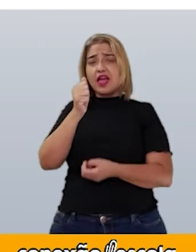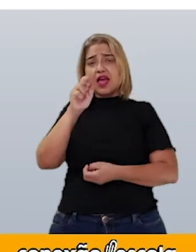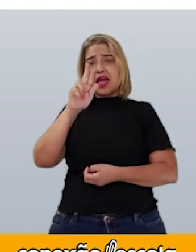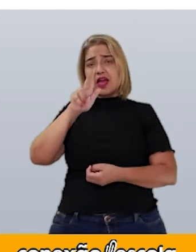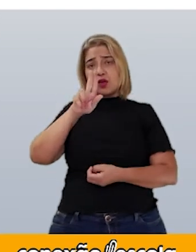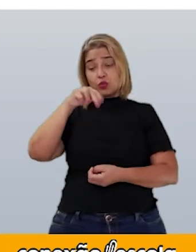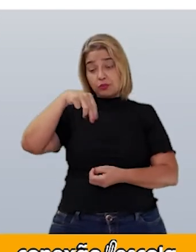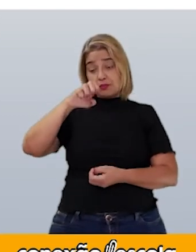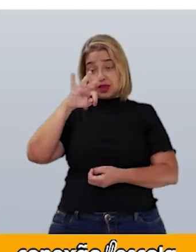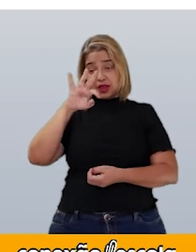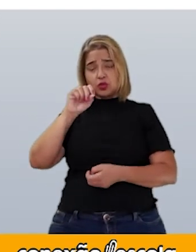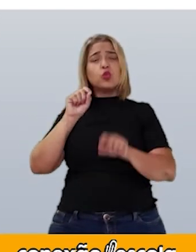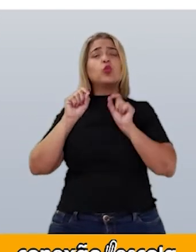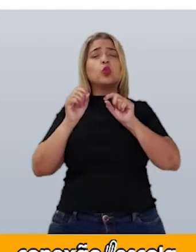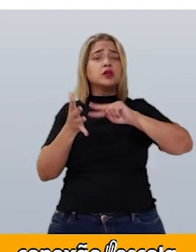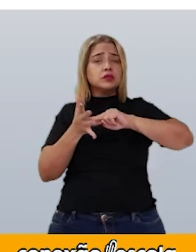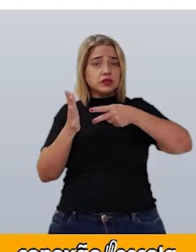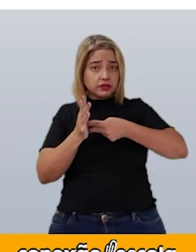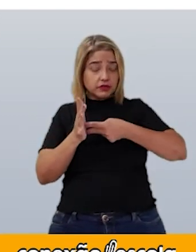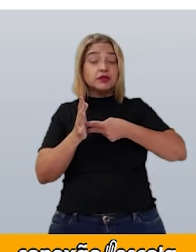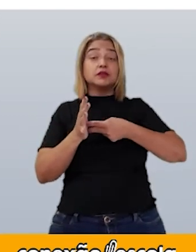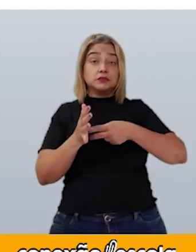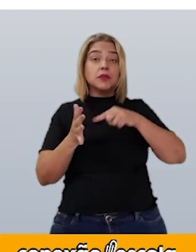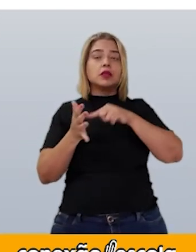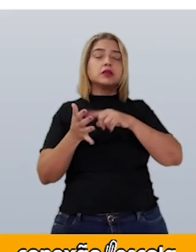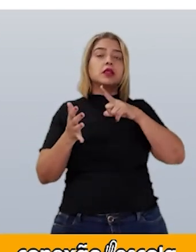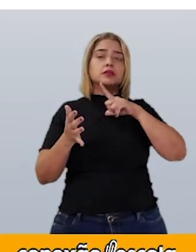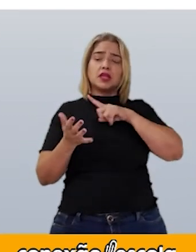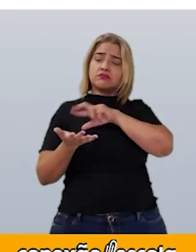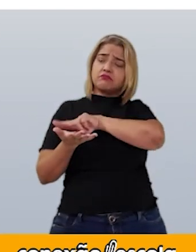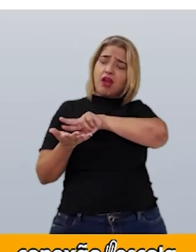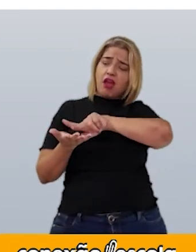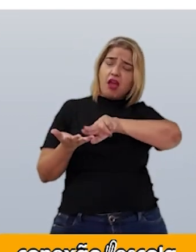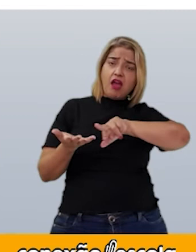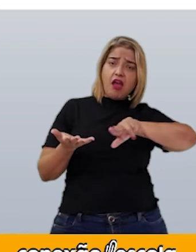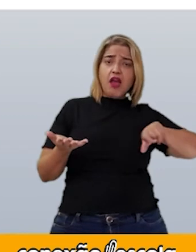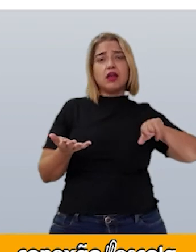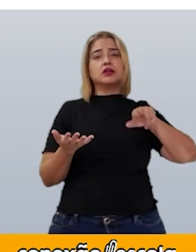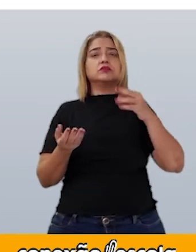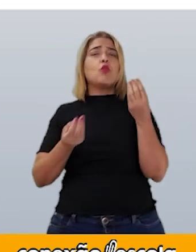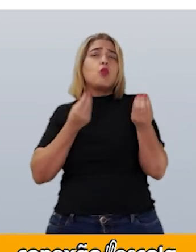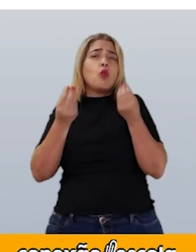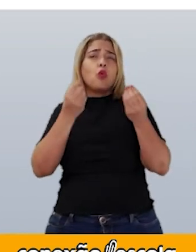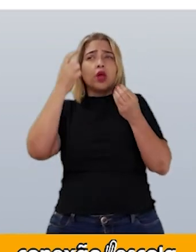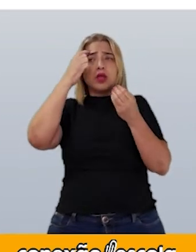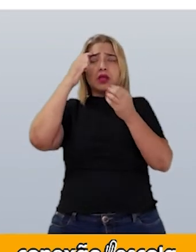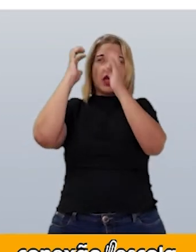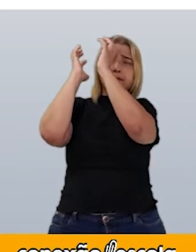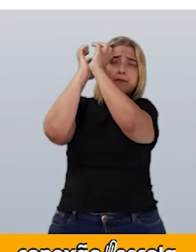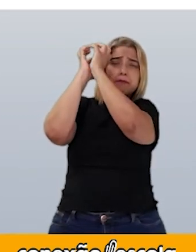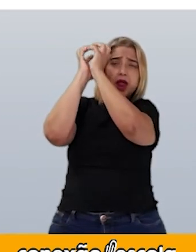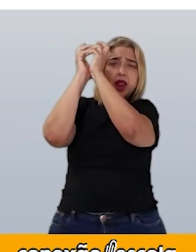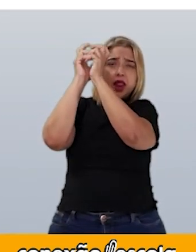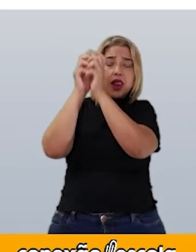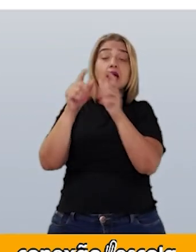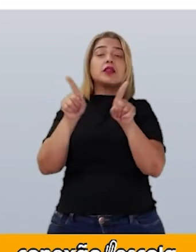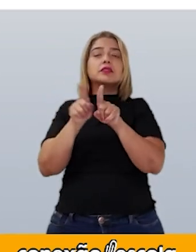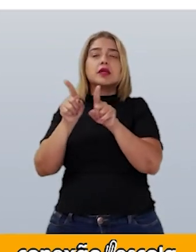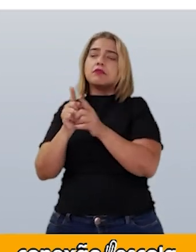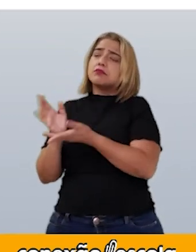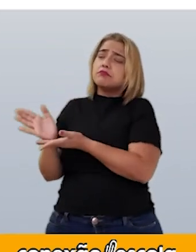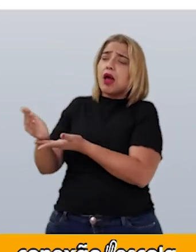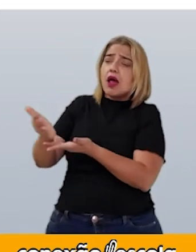o argumento ele é constituído por uma série de raciocínios e evidências que indicam a veracidade